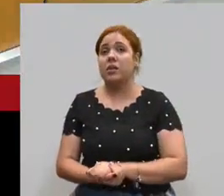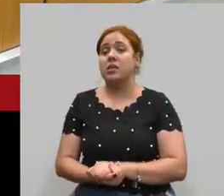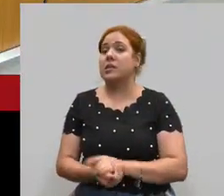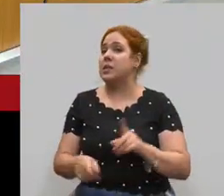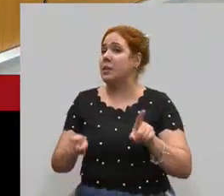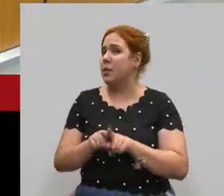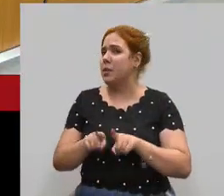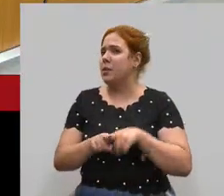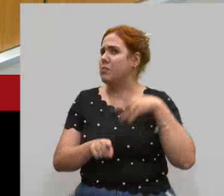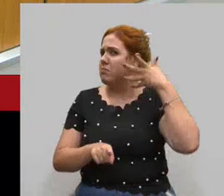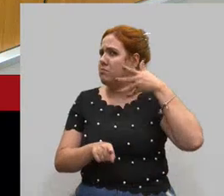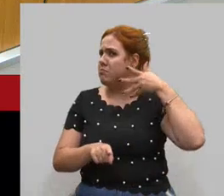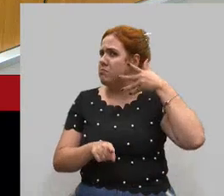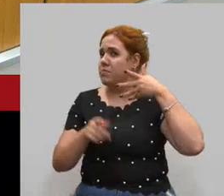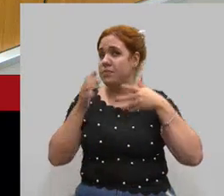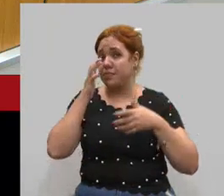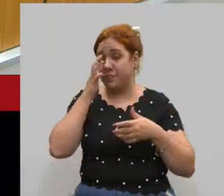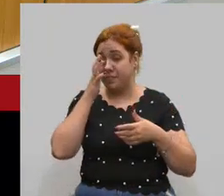projeto